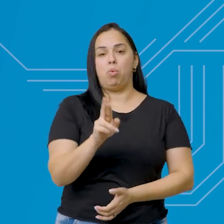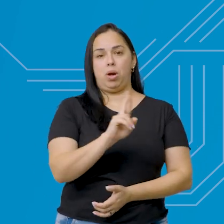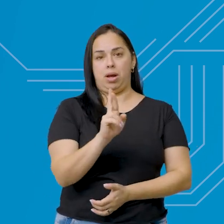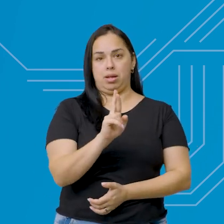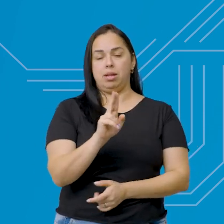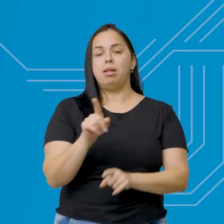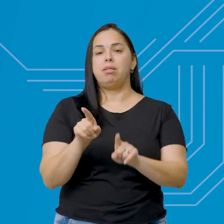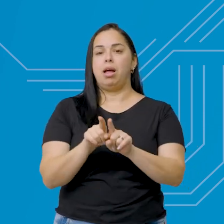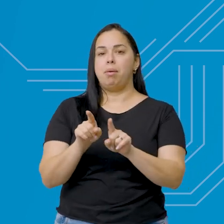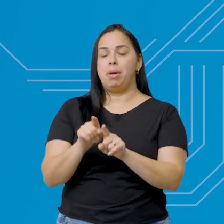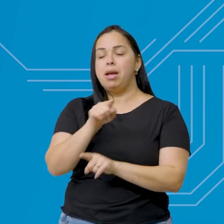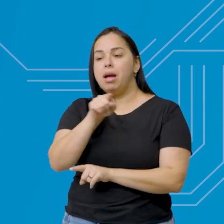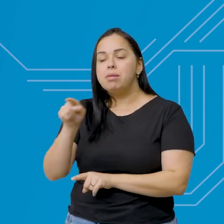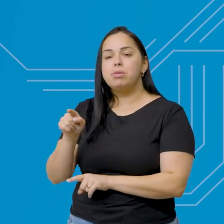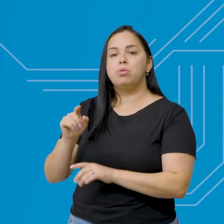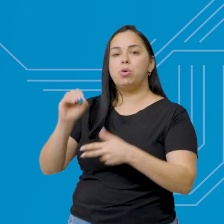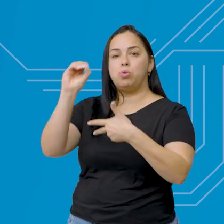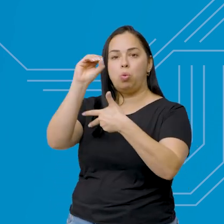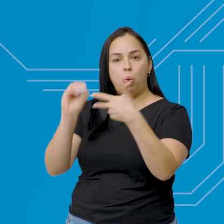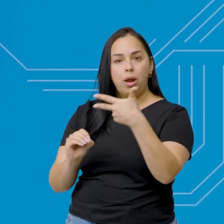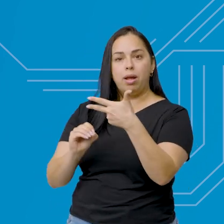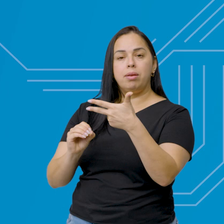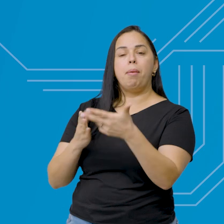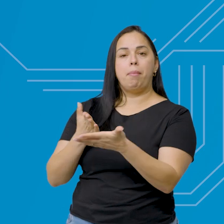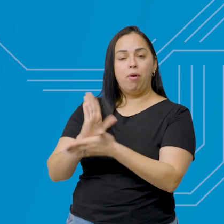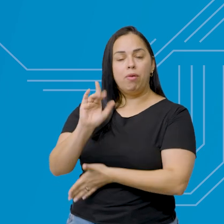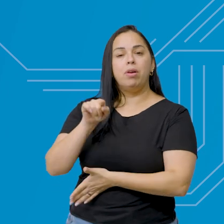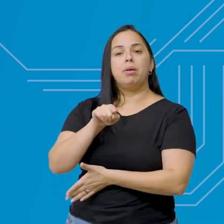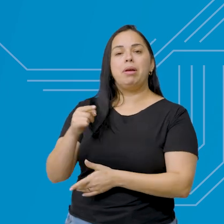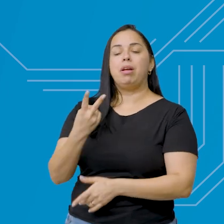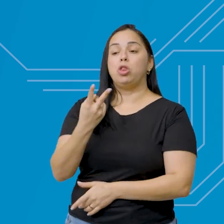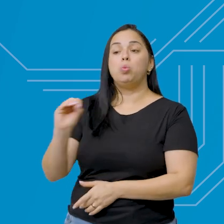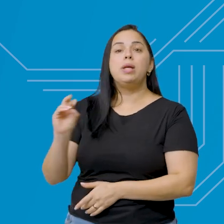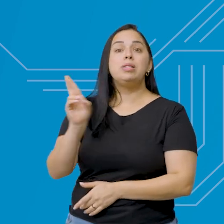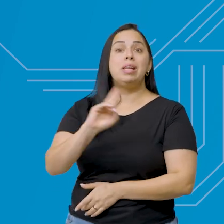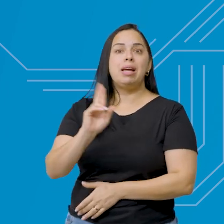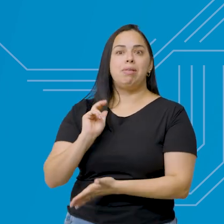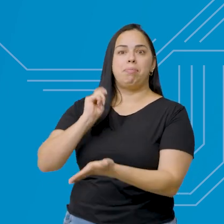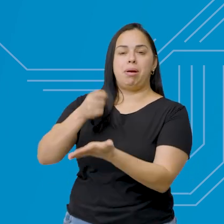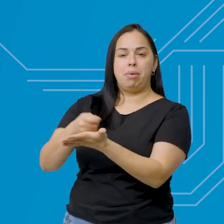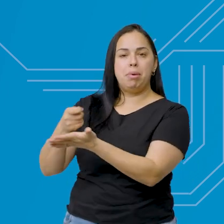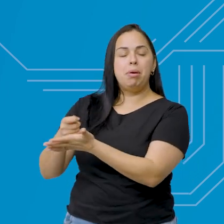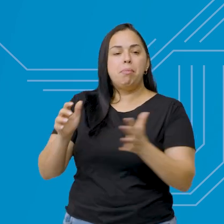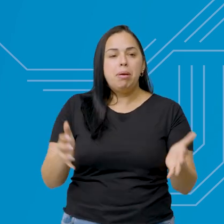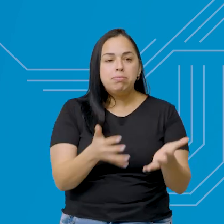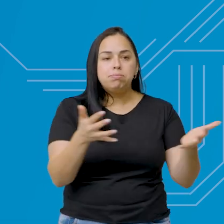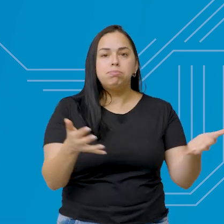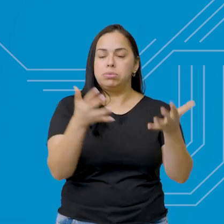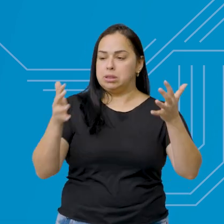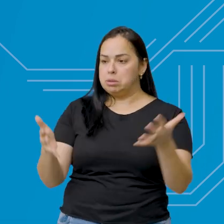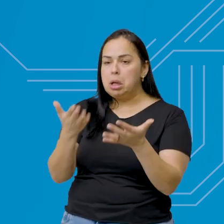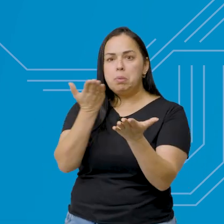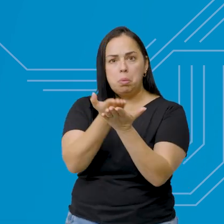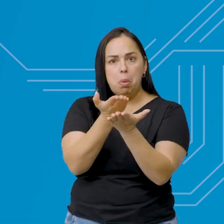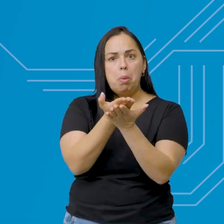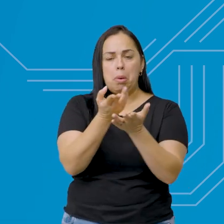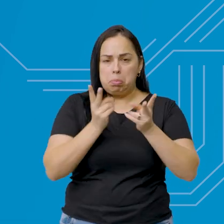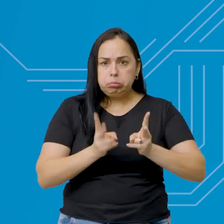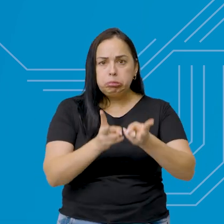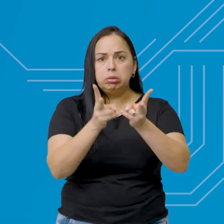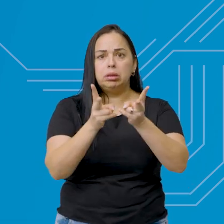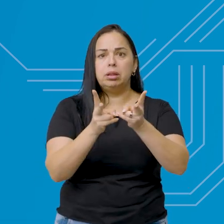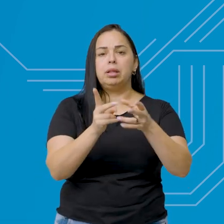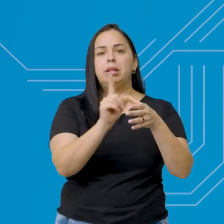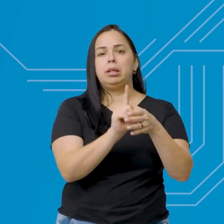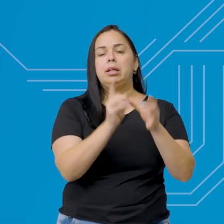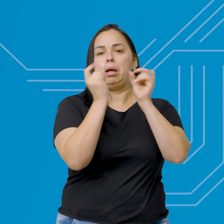mais uma parcela extra de R$200 para quem prestou o Enem. O programa foi lançado no final de 2023 para incentivar a